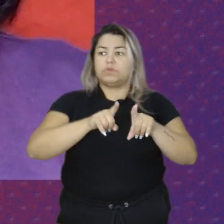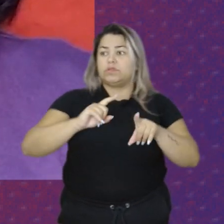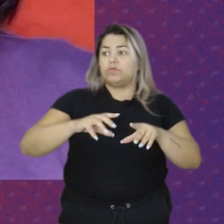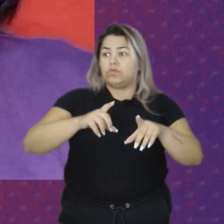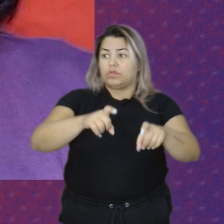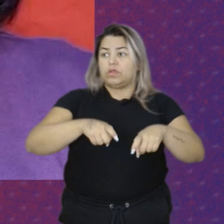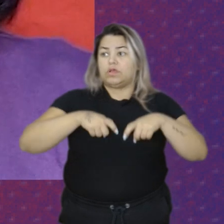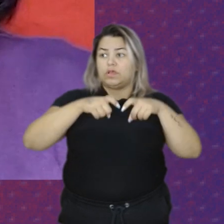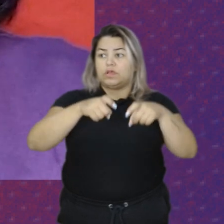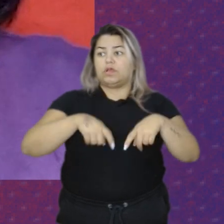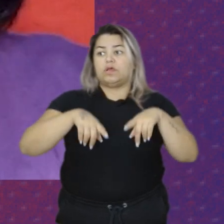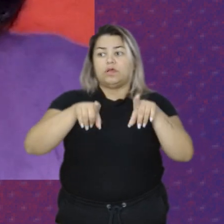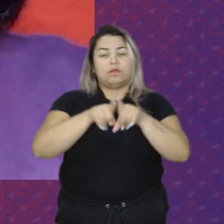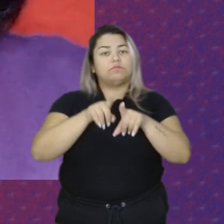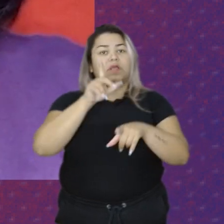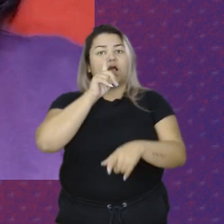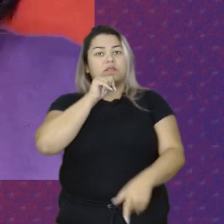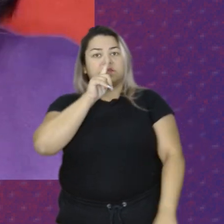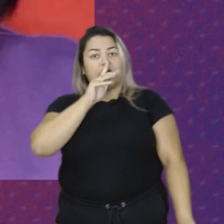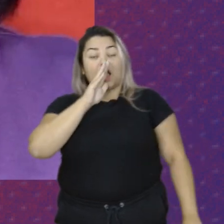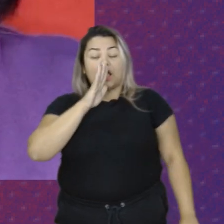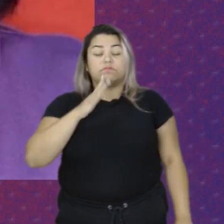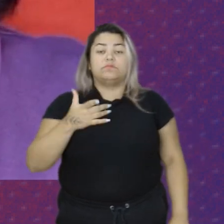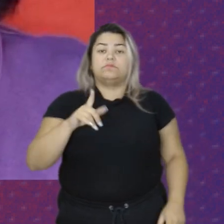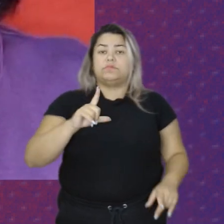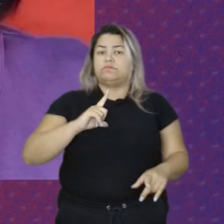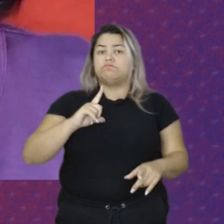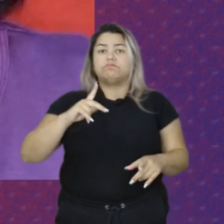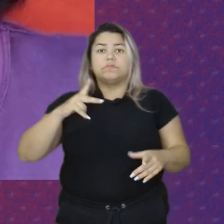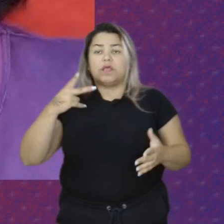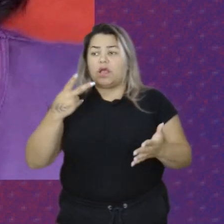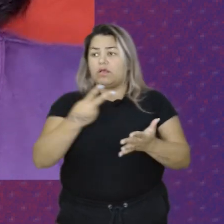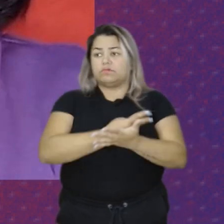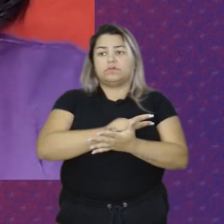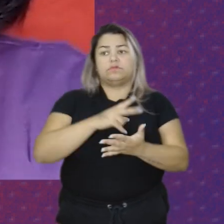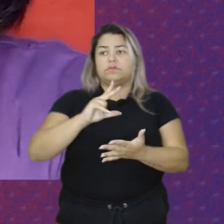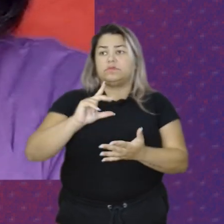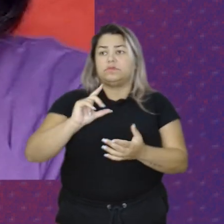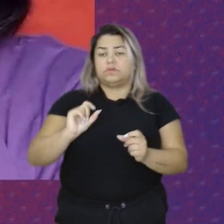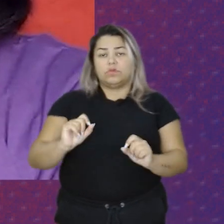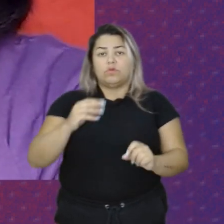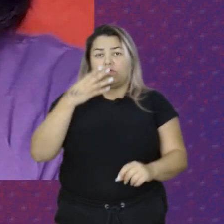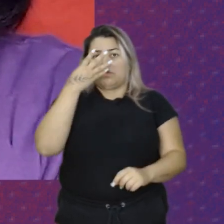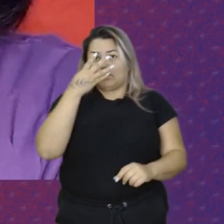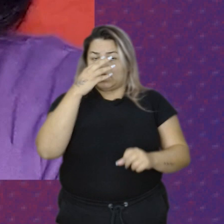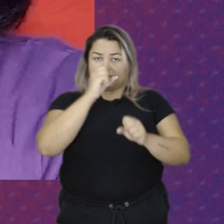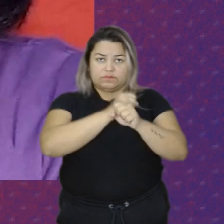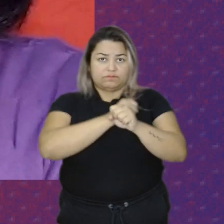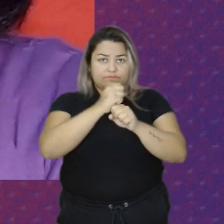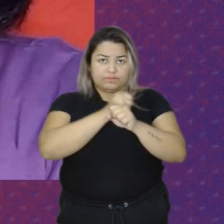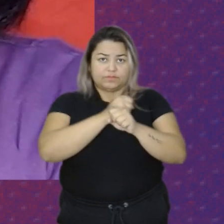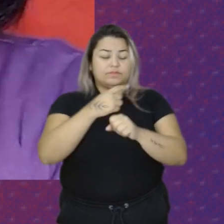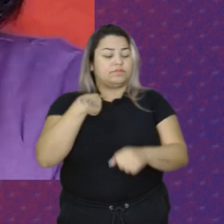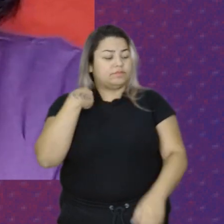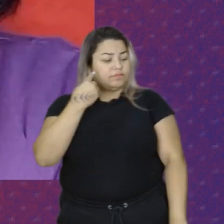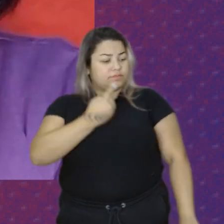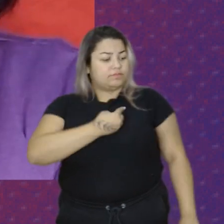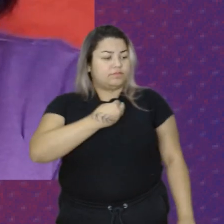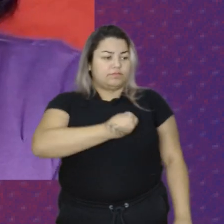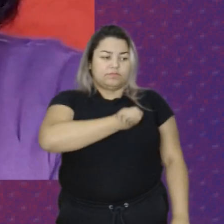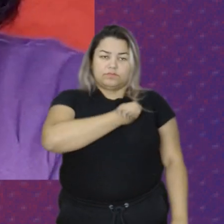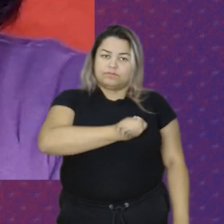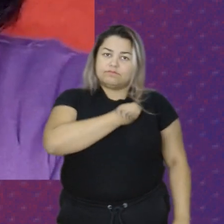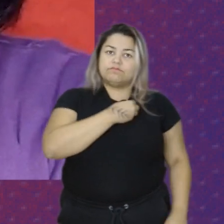na floresta e nas águas, porque não é isso que tem acontecido. E nesses últimos 4 anos nós convivemos